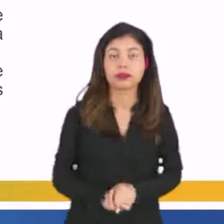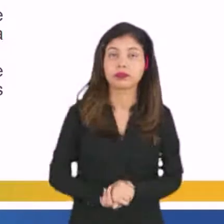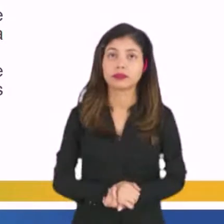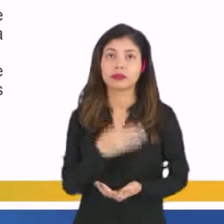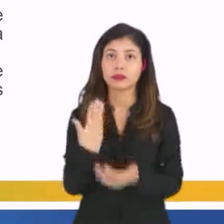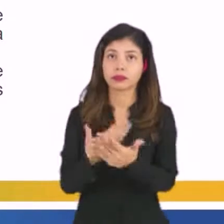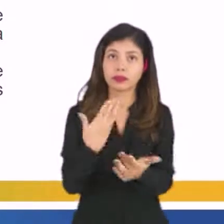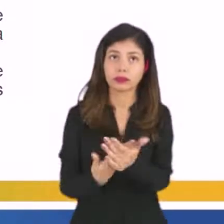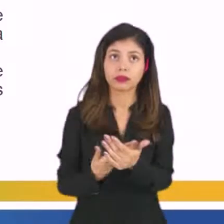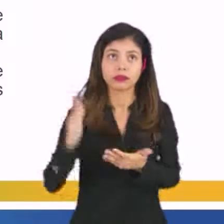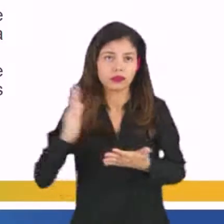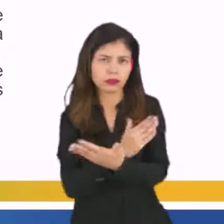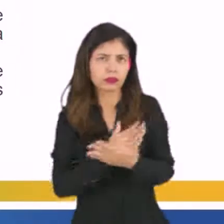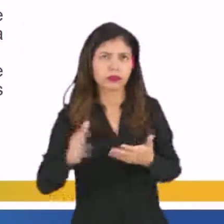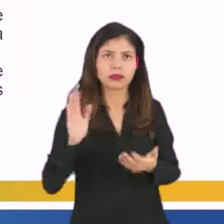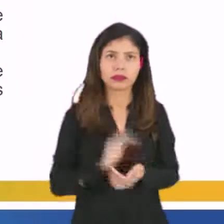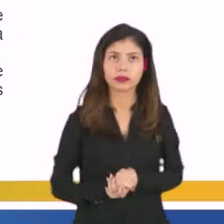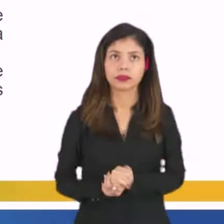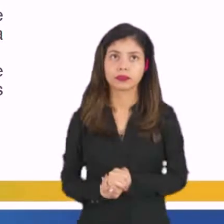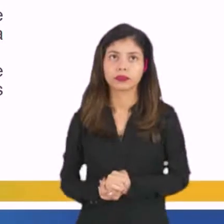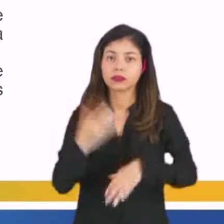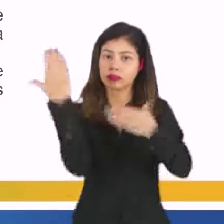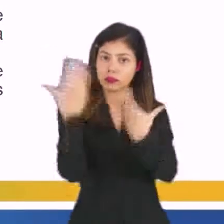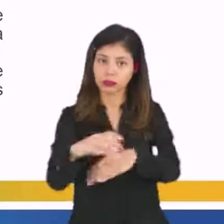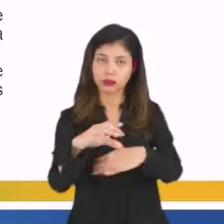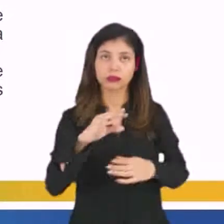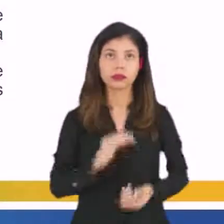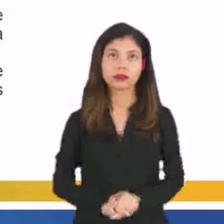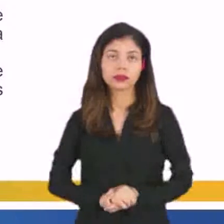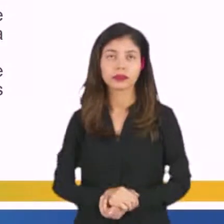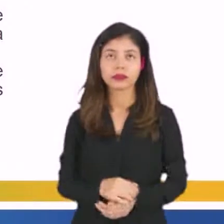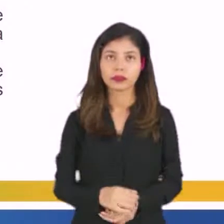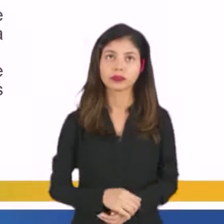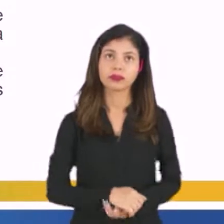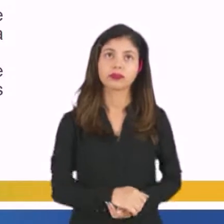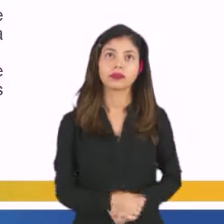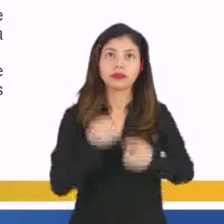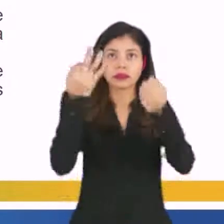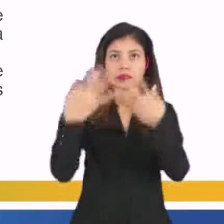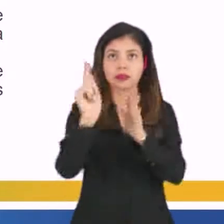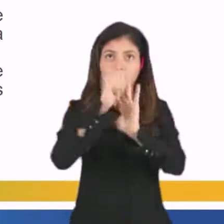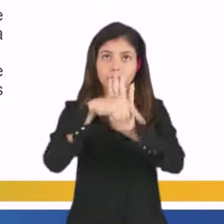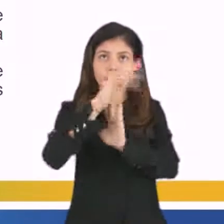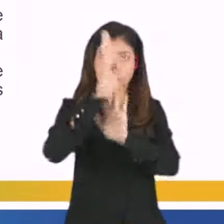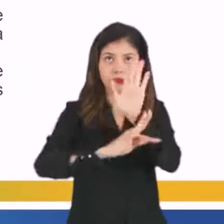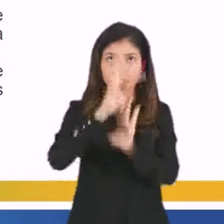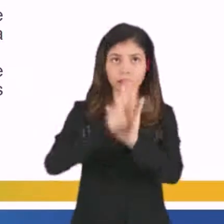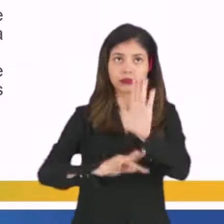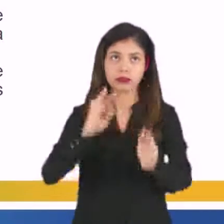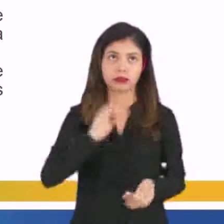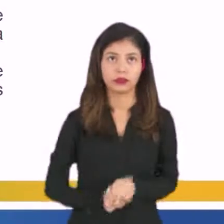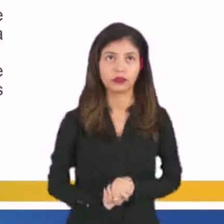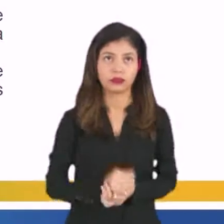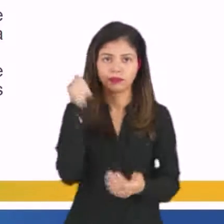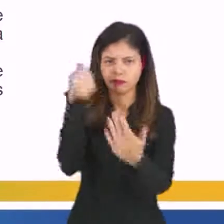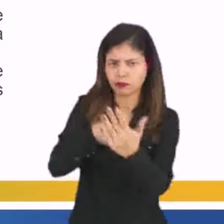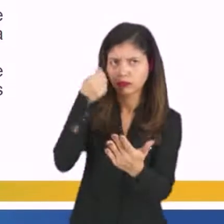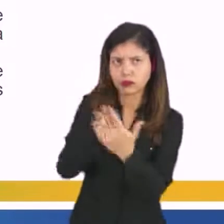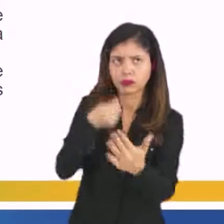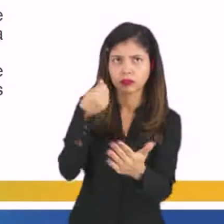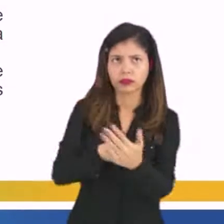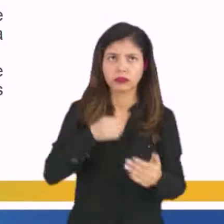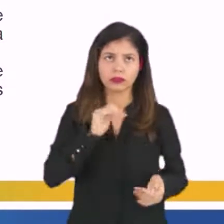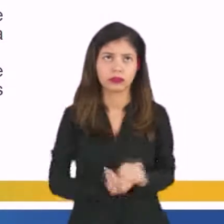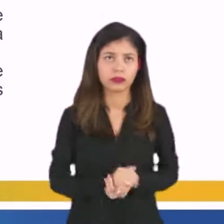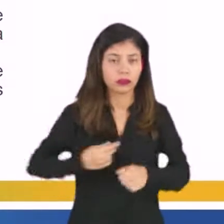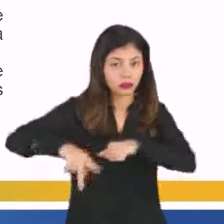principalmente se está estudando para algum vestibular ou concurso. Trata-se de um dos gêneros textuais mais cobrados